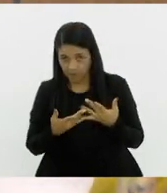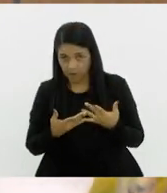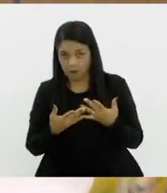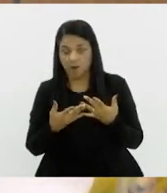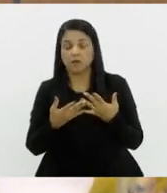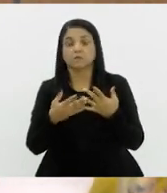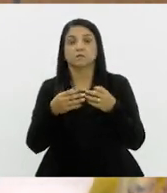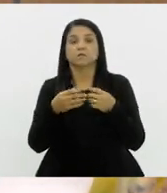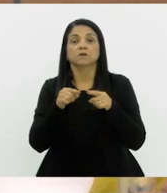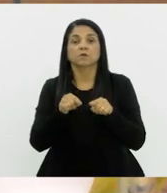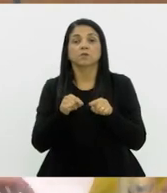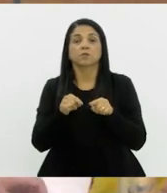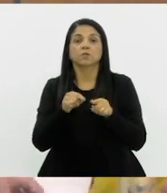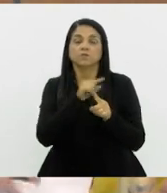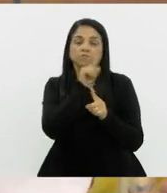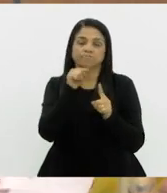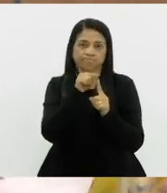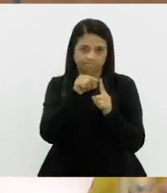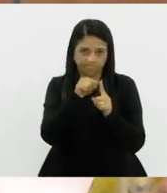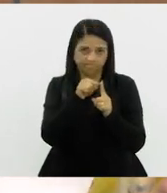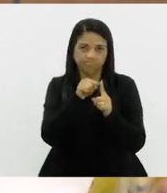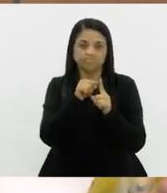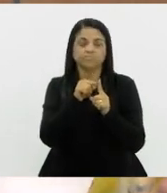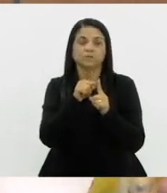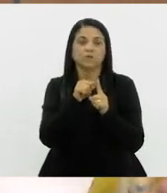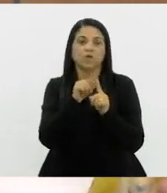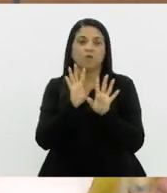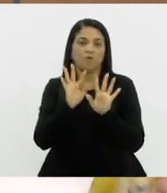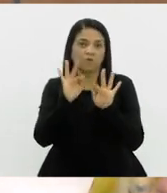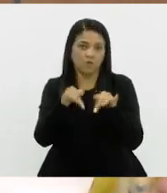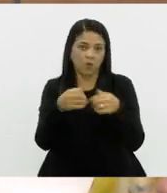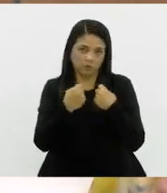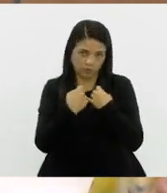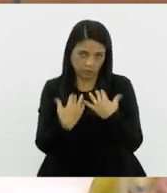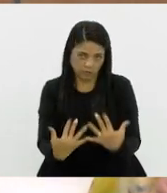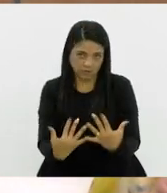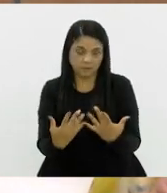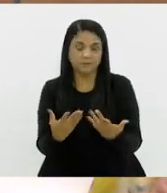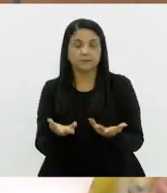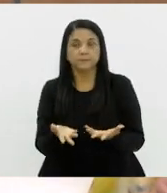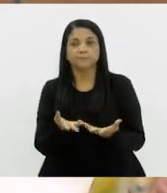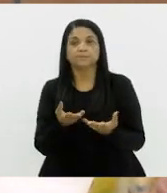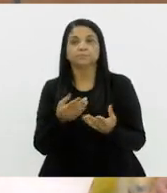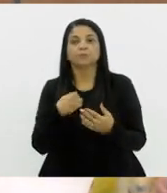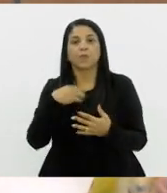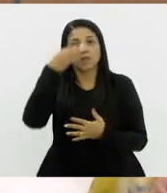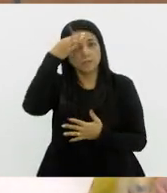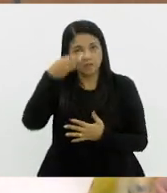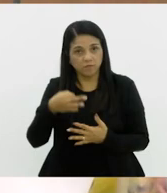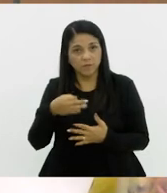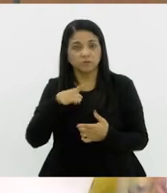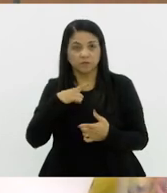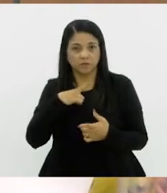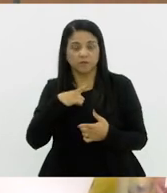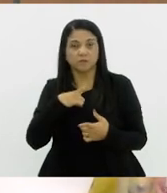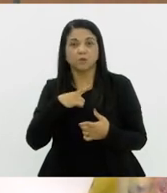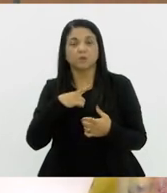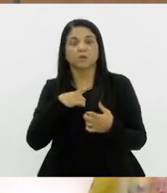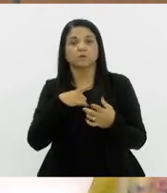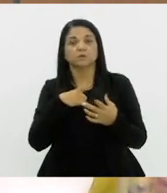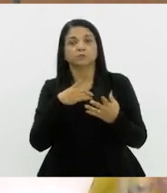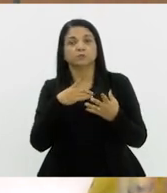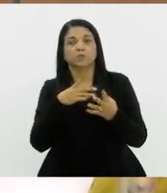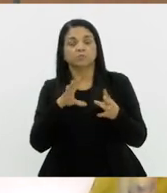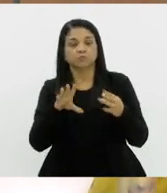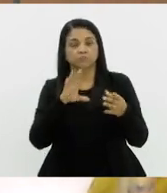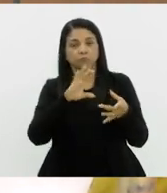e certamente aquilo que alcançaremos ao final dela. Então, eu, só para efeito de entendimento, haveria uma contextualização,